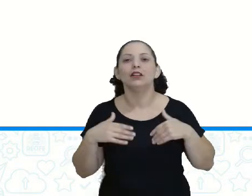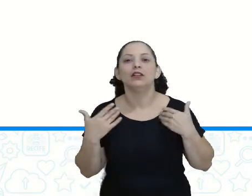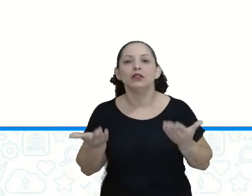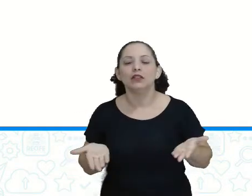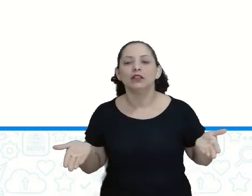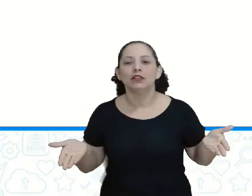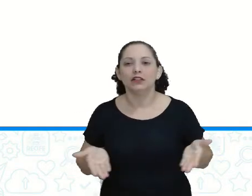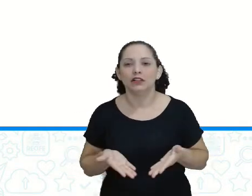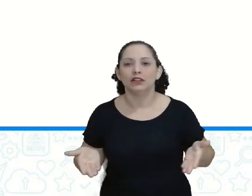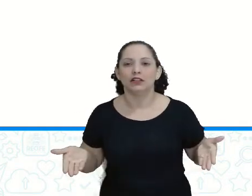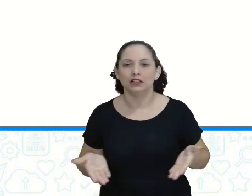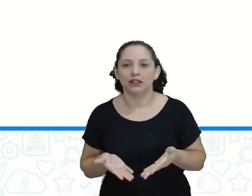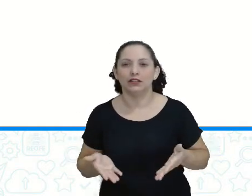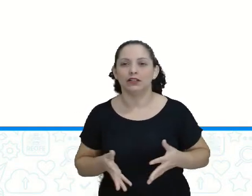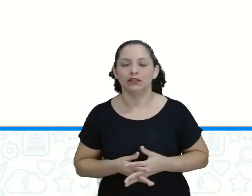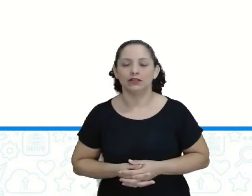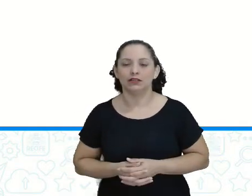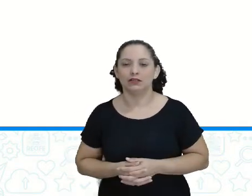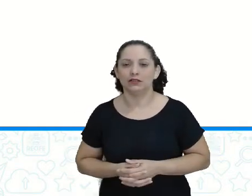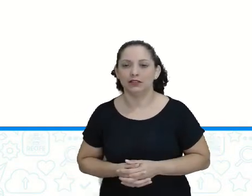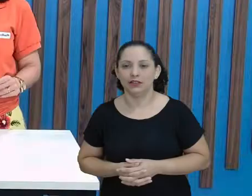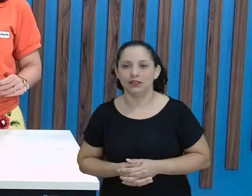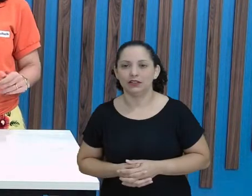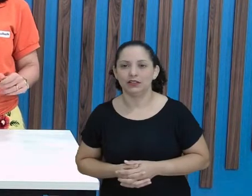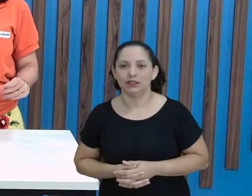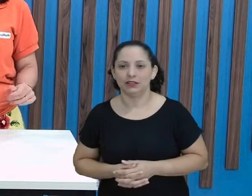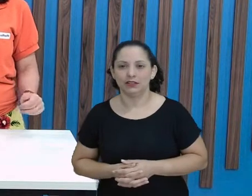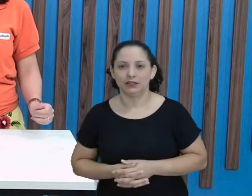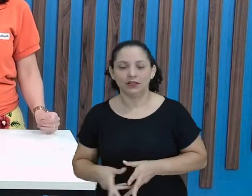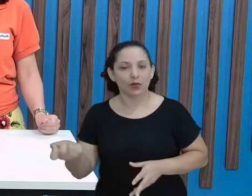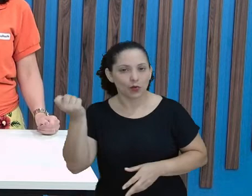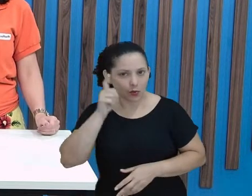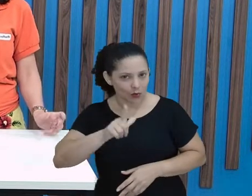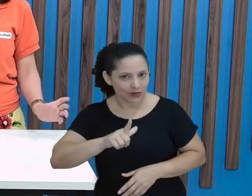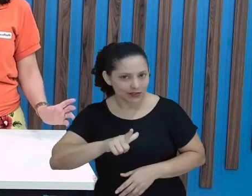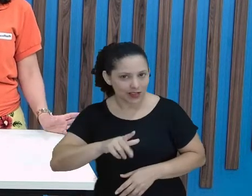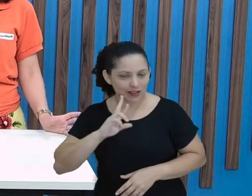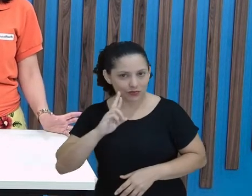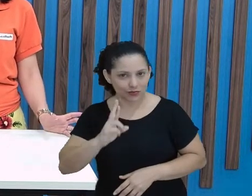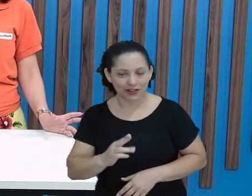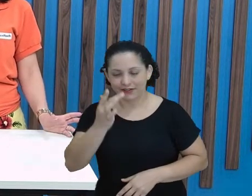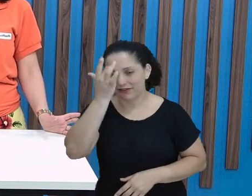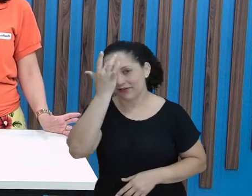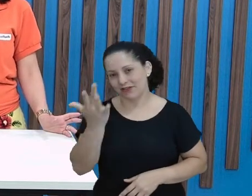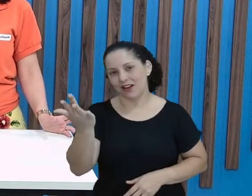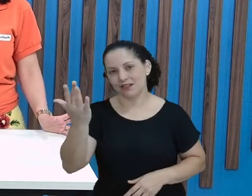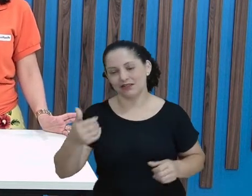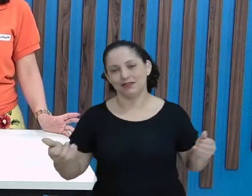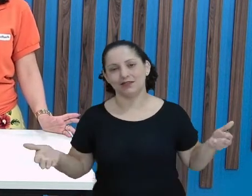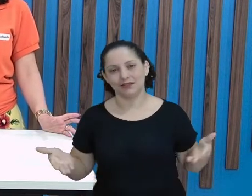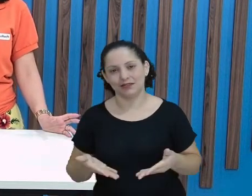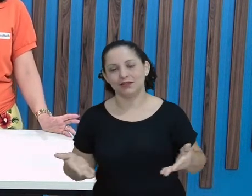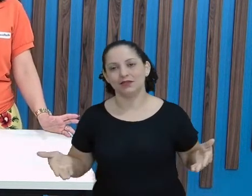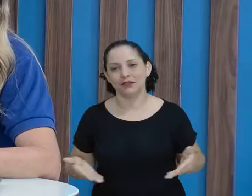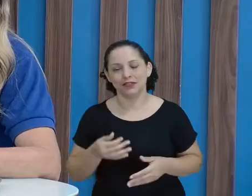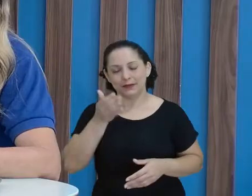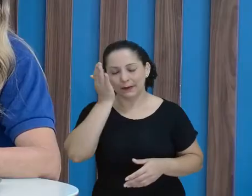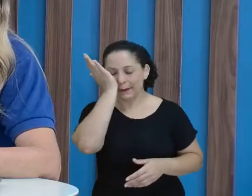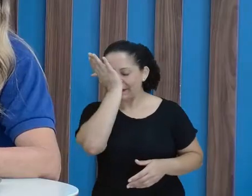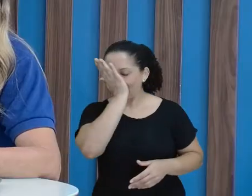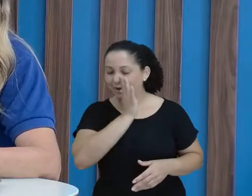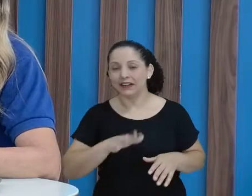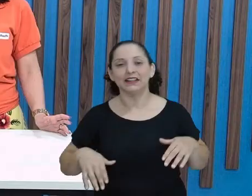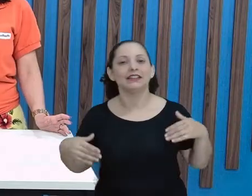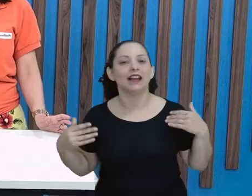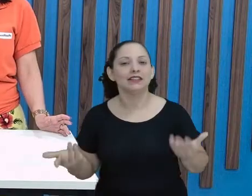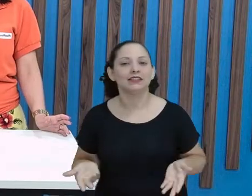triângulo? Então, qual a área do quadrado? Conseguem responder? Ficou fácil, né? Depois que eu apresentei o primeiro. Sim. E aí,